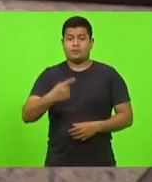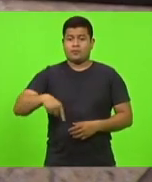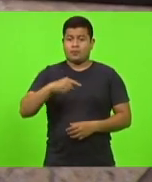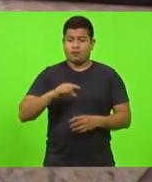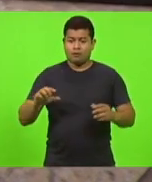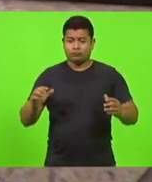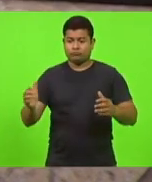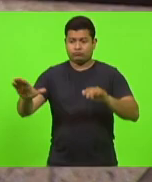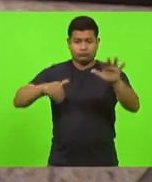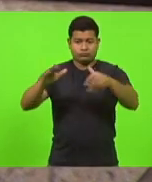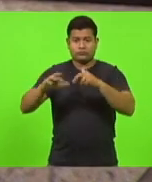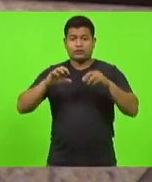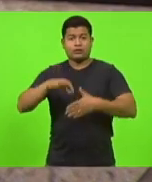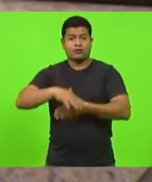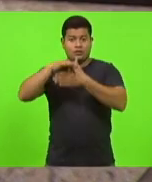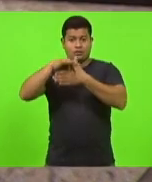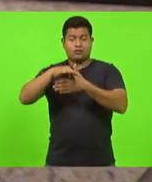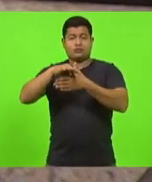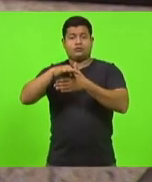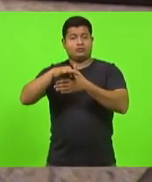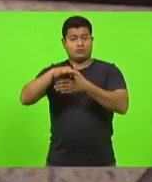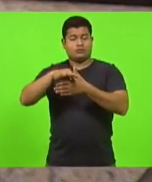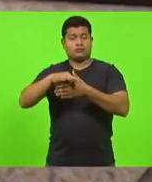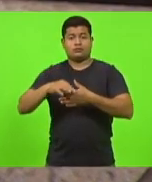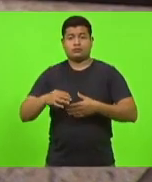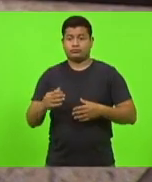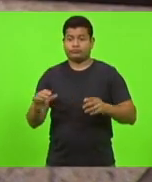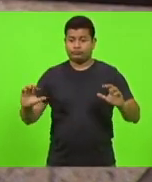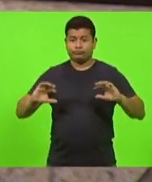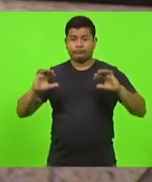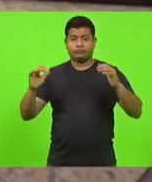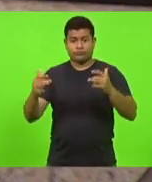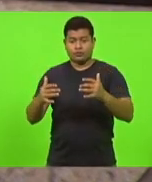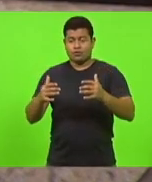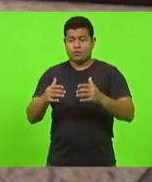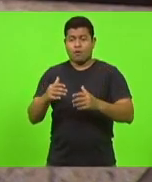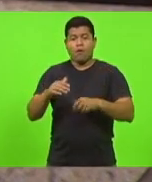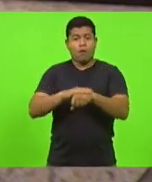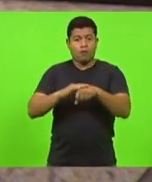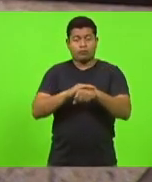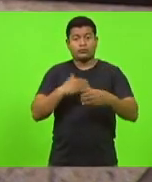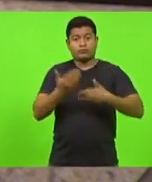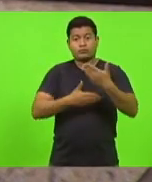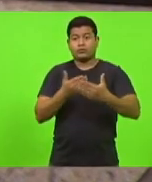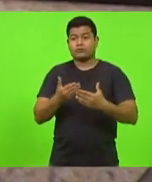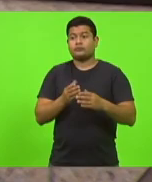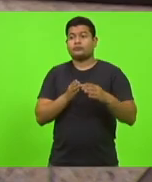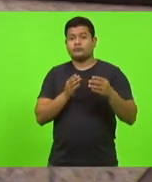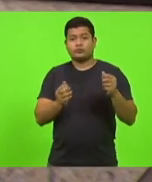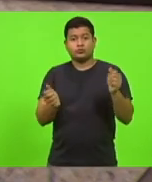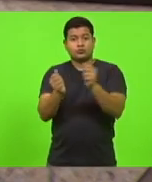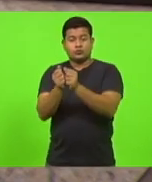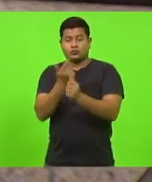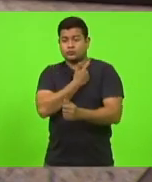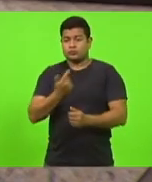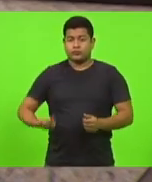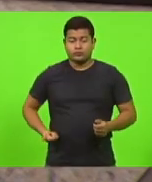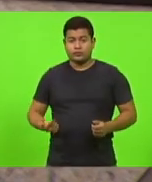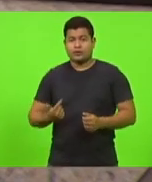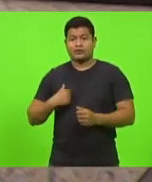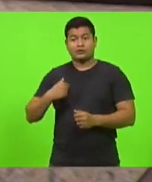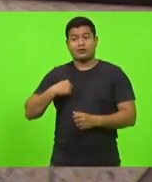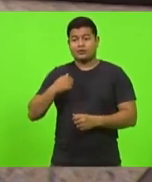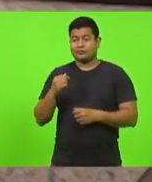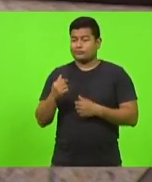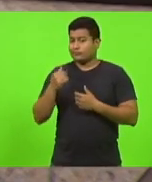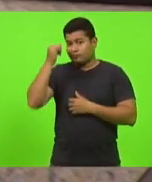líderes e fomos ao governo e dissemos que nós não votaríamos esse projeto, que ele